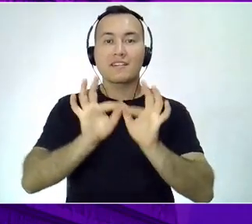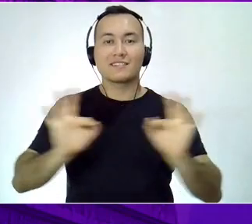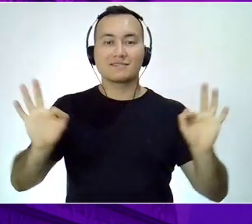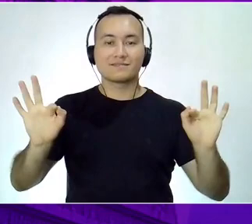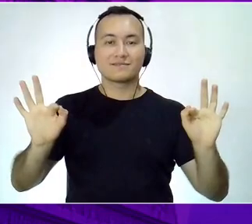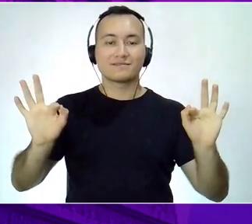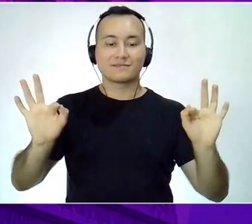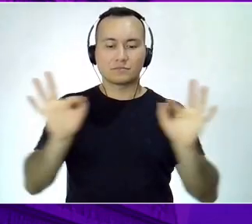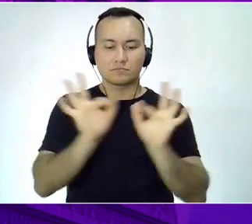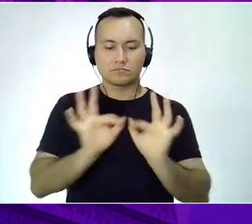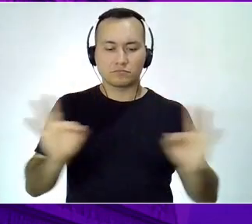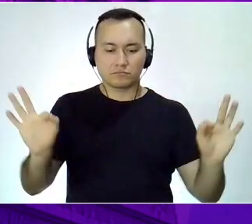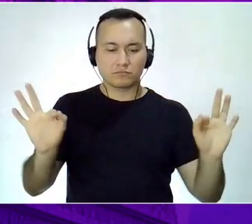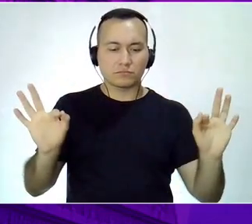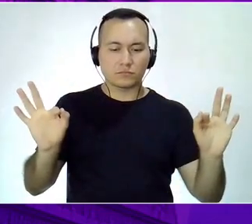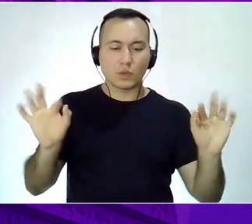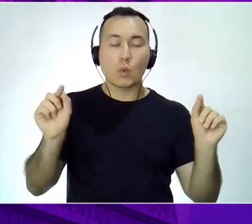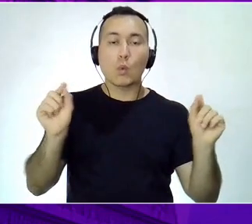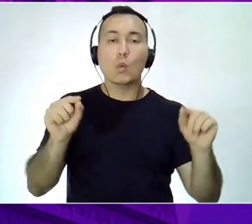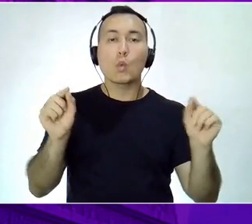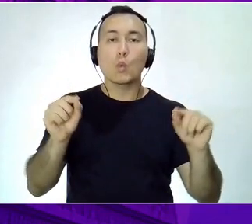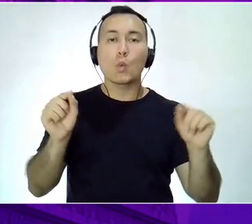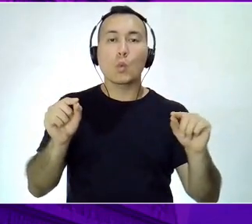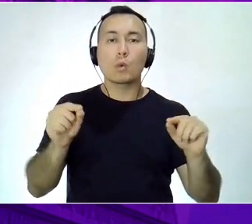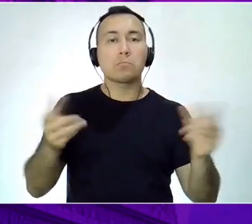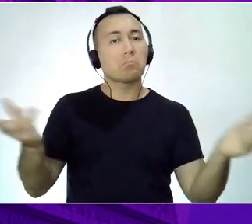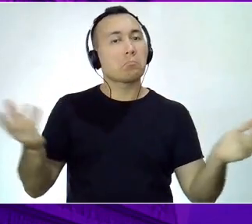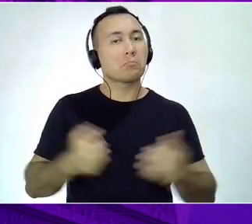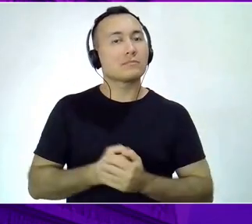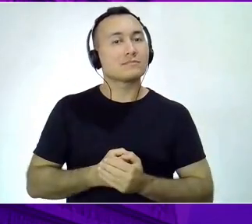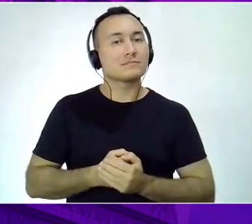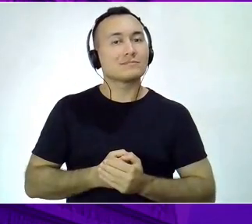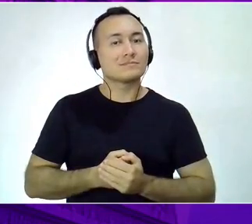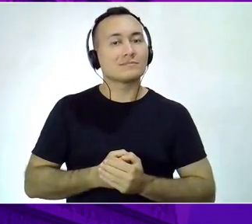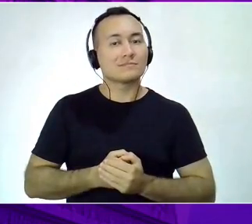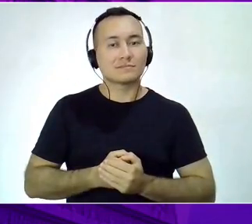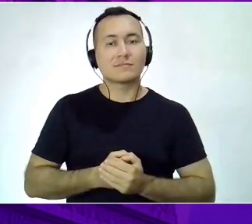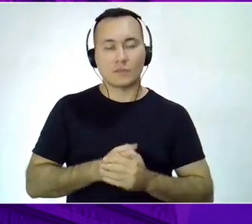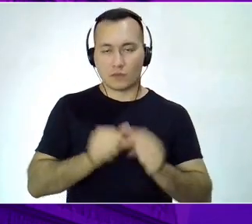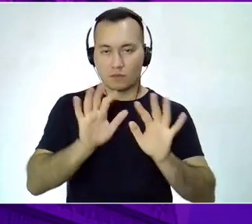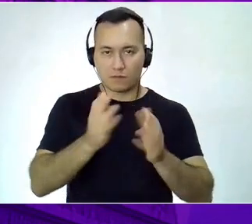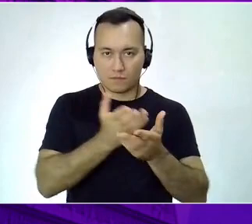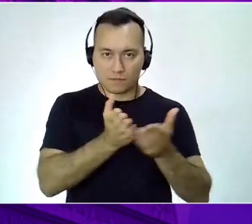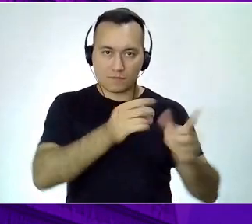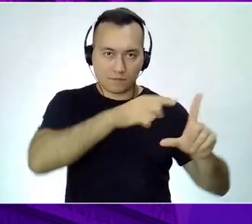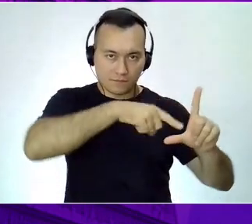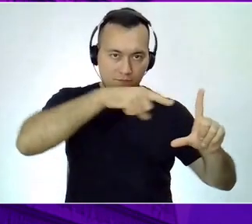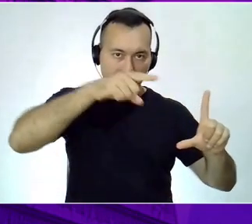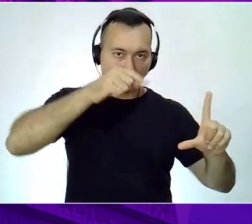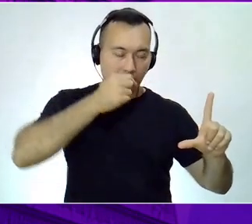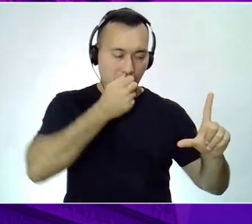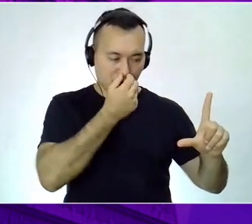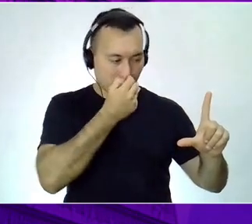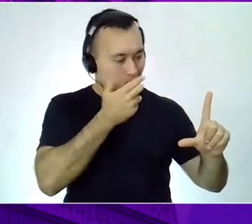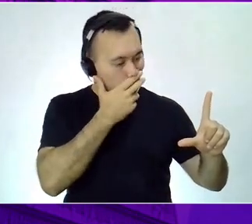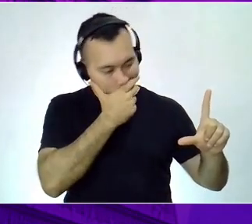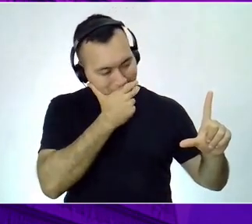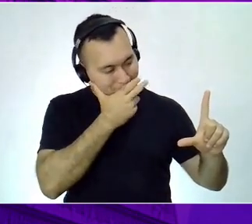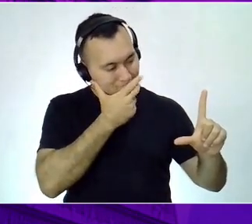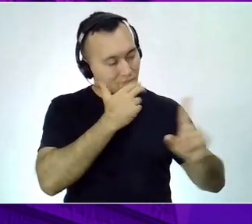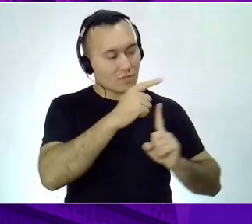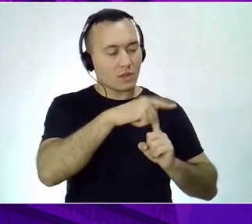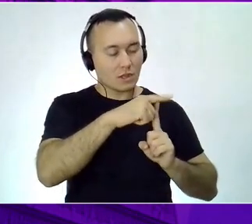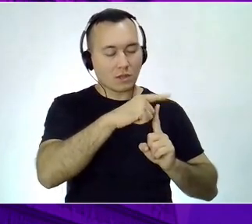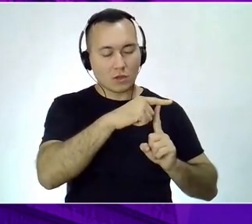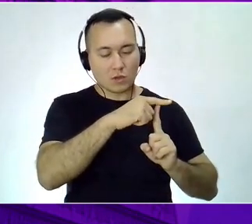assim, basicamente antes de escolherem o gráfico de vocês, escrevam por extenso mesmo.